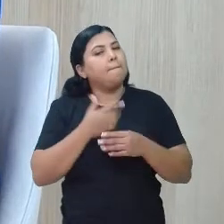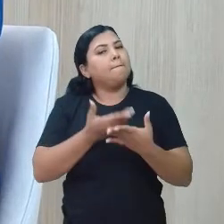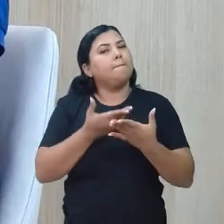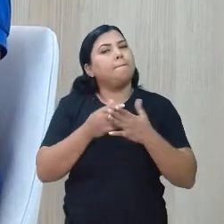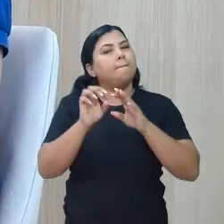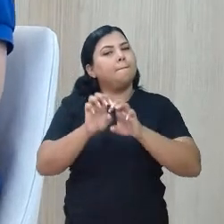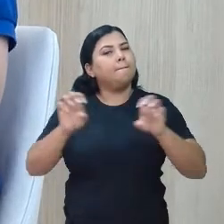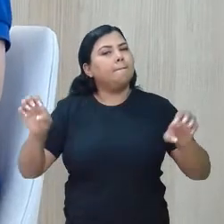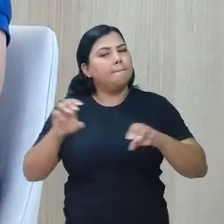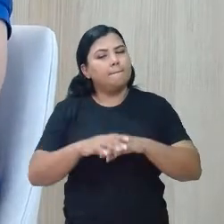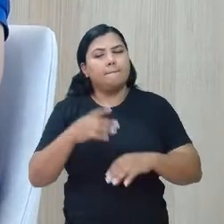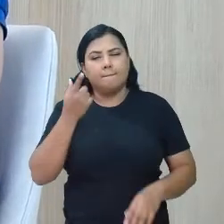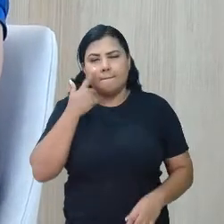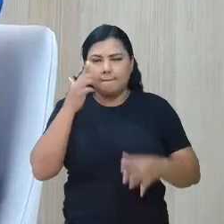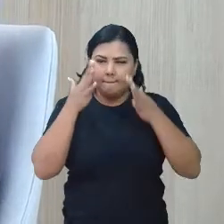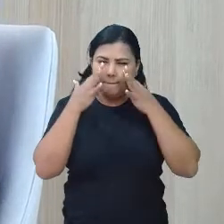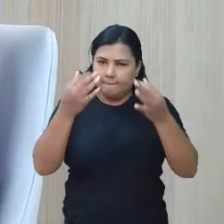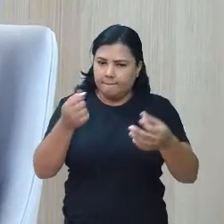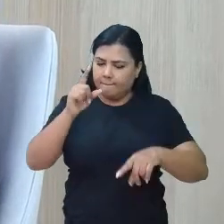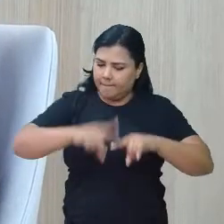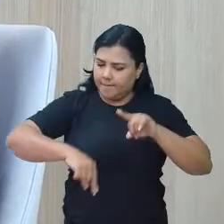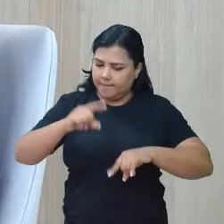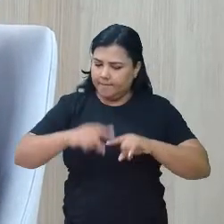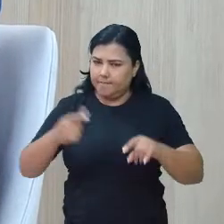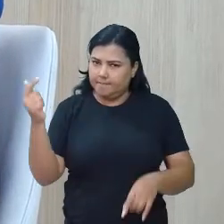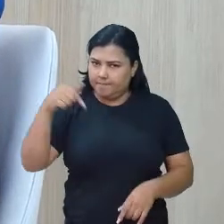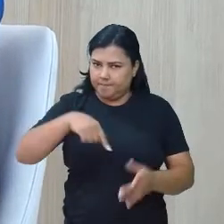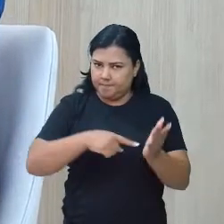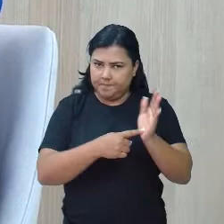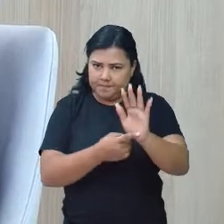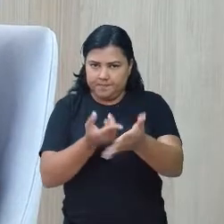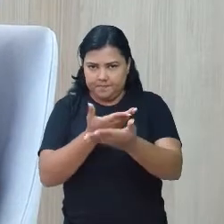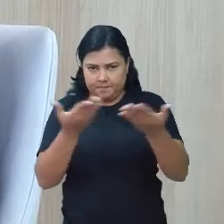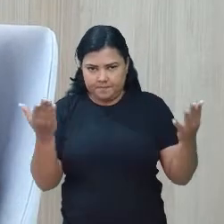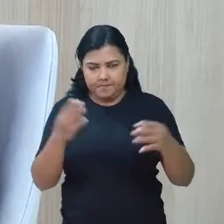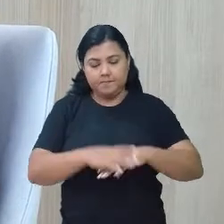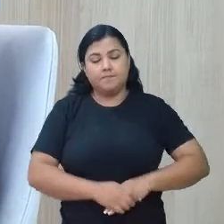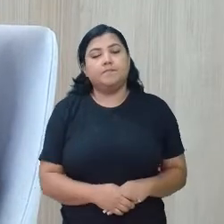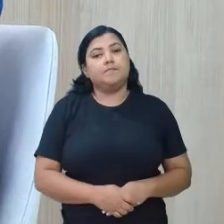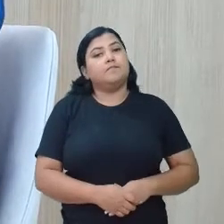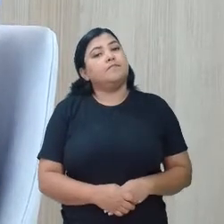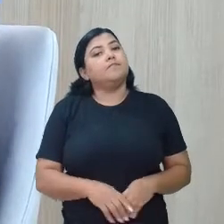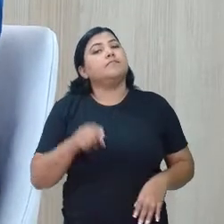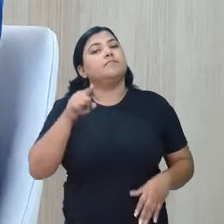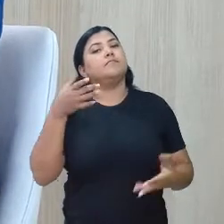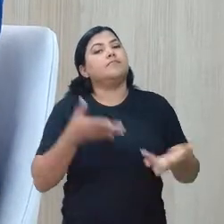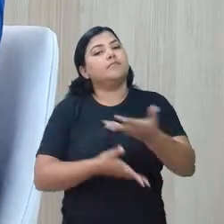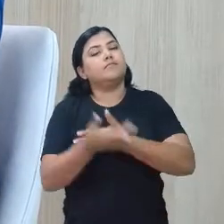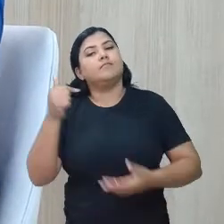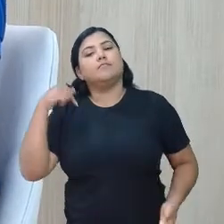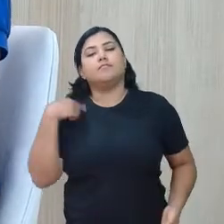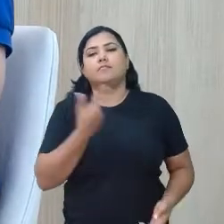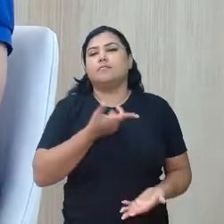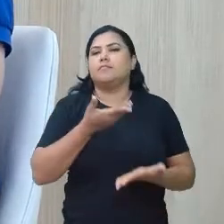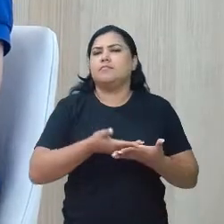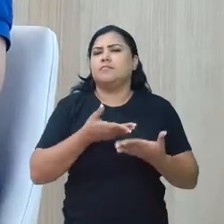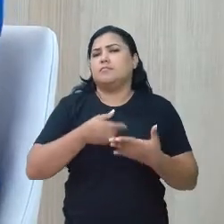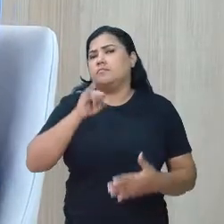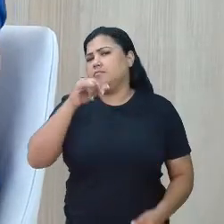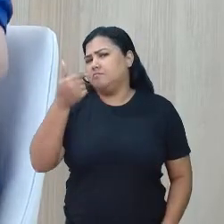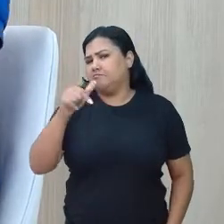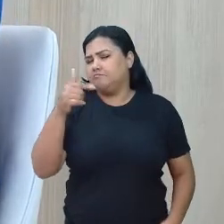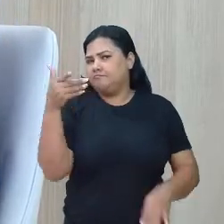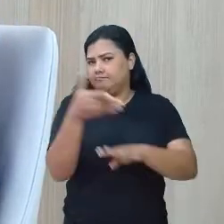do material prático que ele trouxe para fazer a experiência aqui, tá certo? Para você participar da nossa aula, caso você ainda não tenha, né, esse